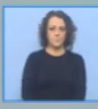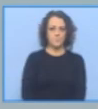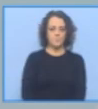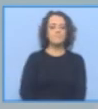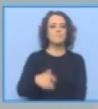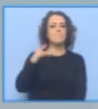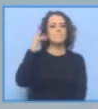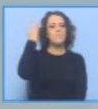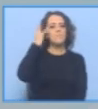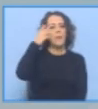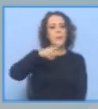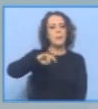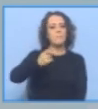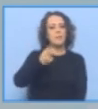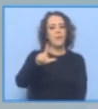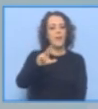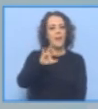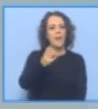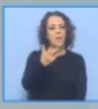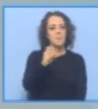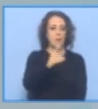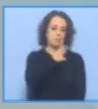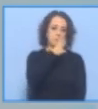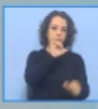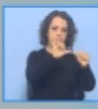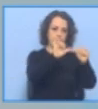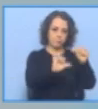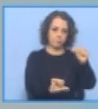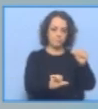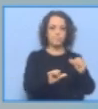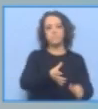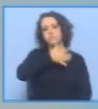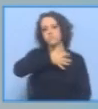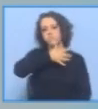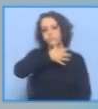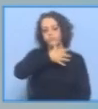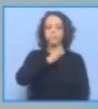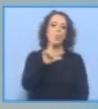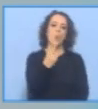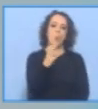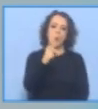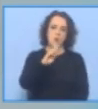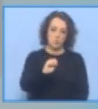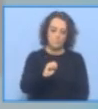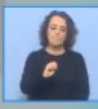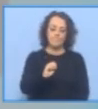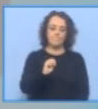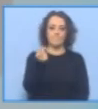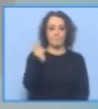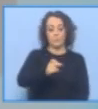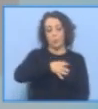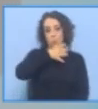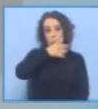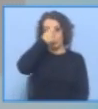Padre Miguel Ribeiro, temos aqui uma narrativa, um evangelho de Lucas que nos confronta com um episódio, não